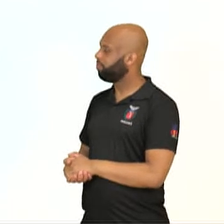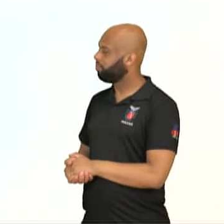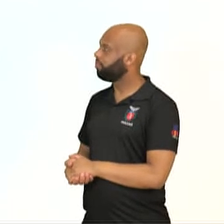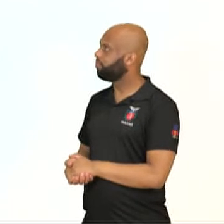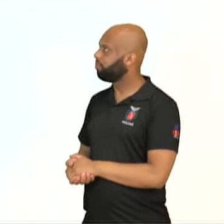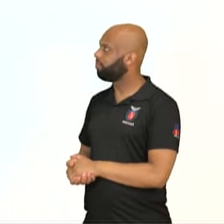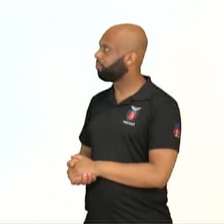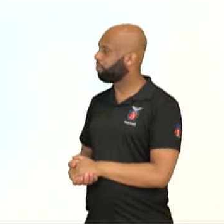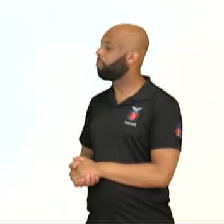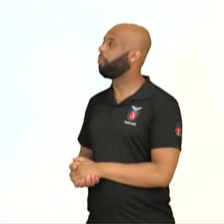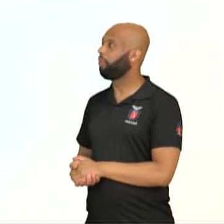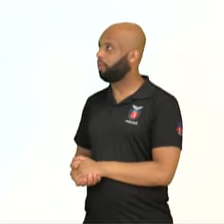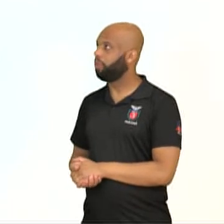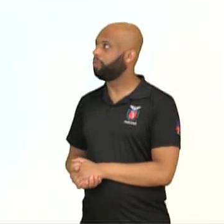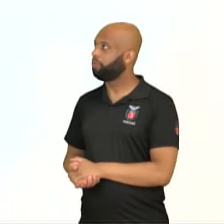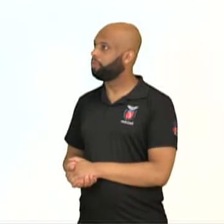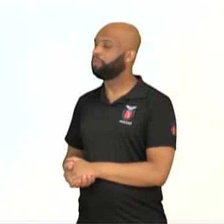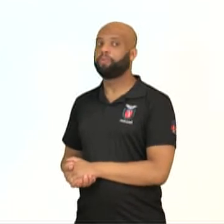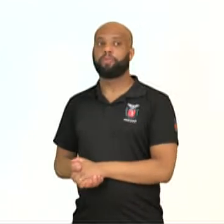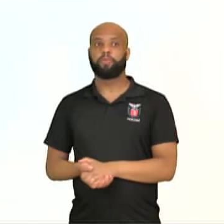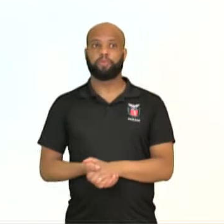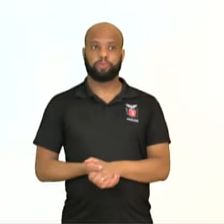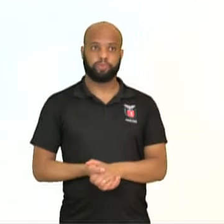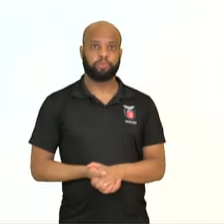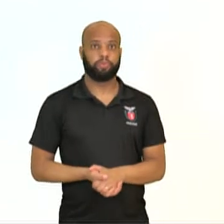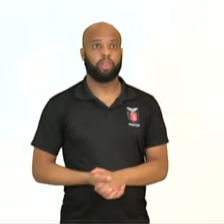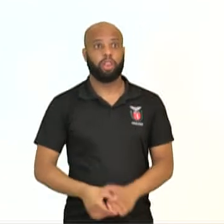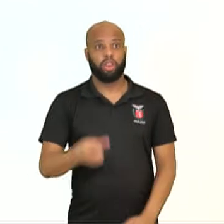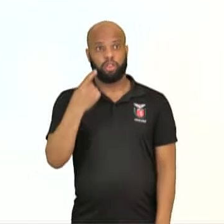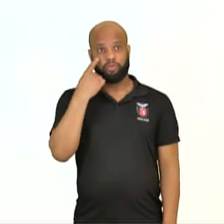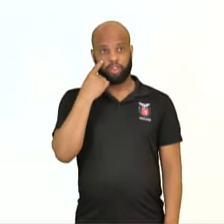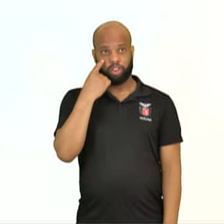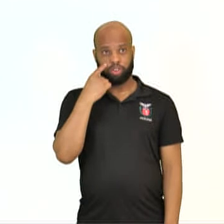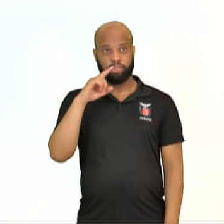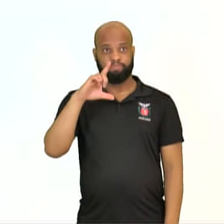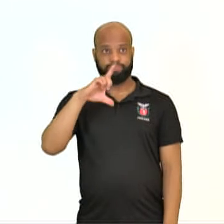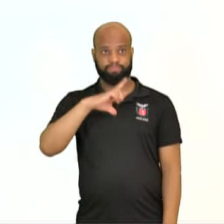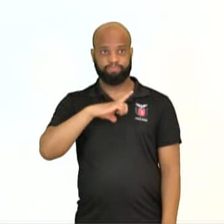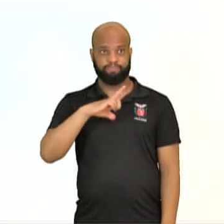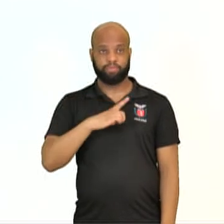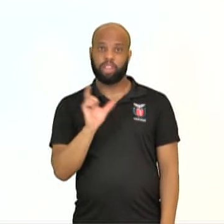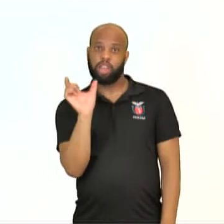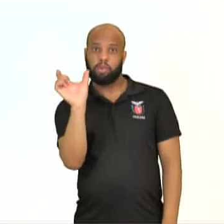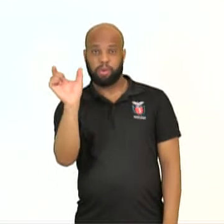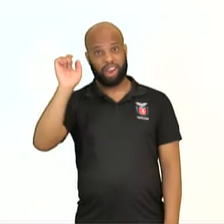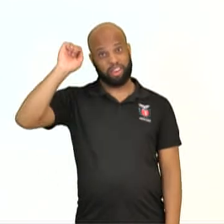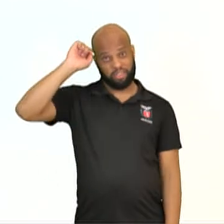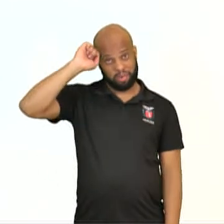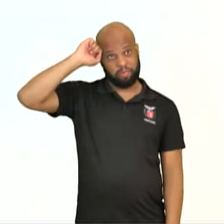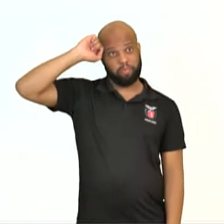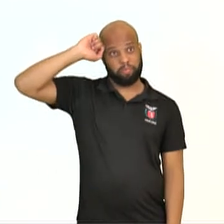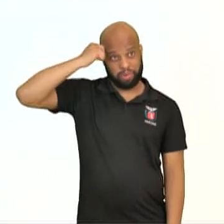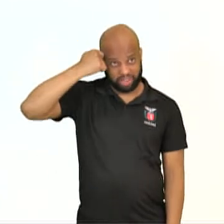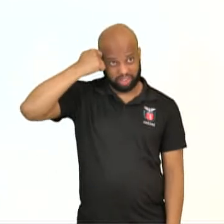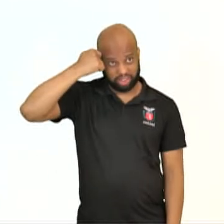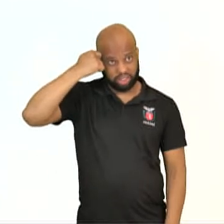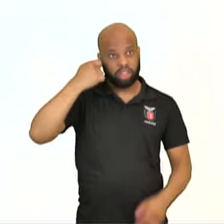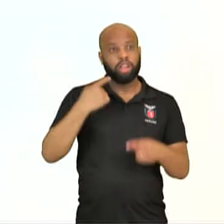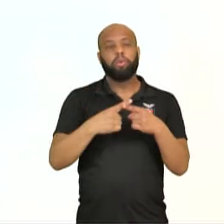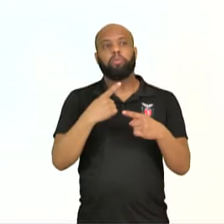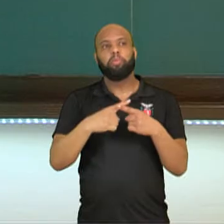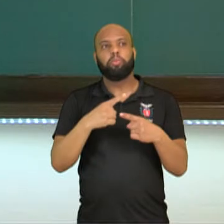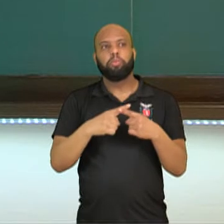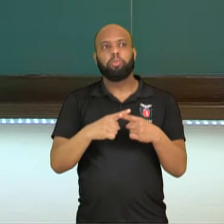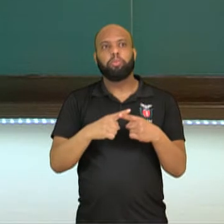para equivocar-se. Por que a palavra incertidumbre está lá na primeira linha? Observem.